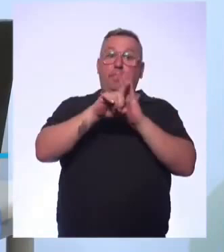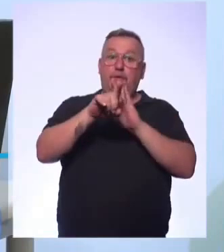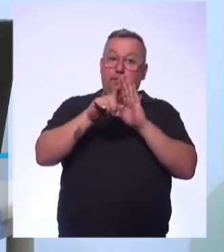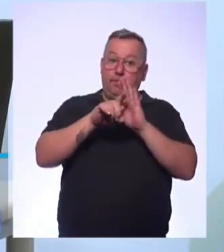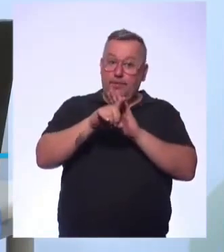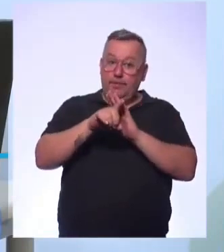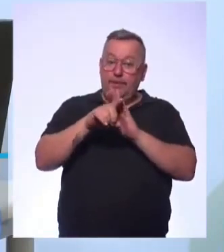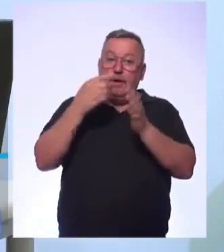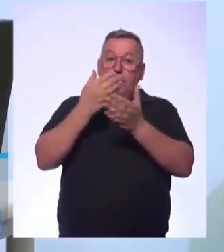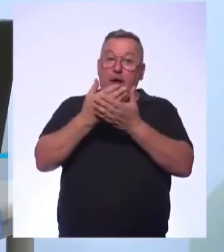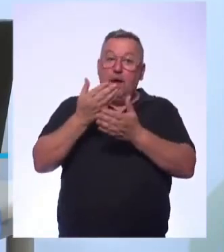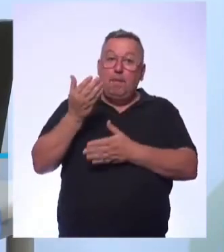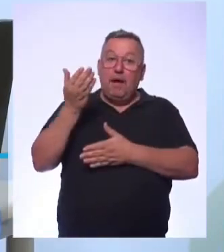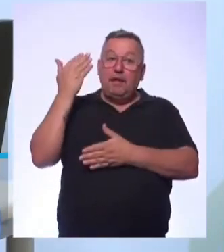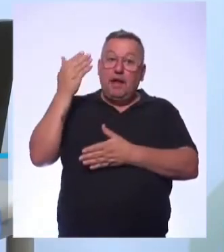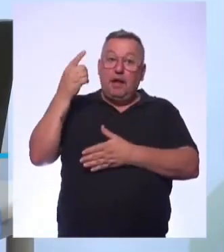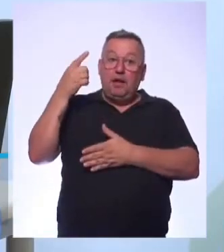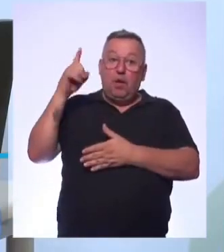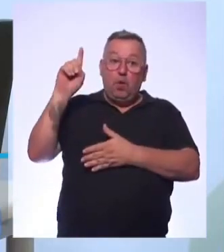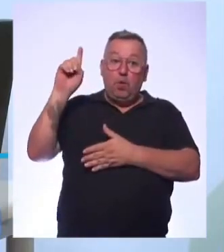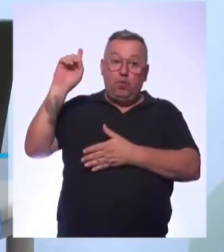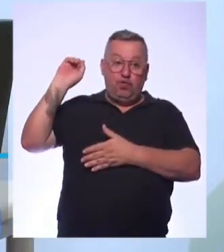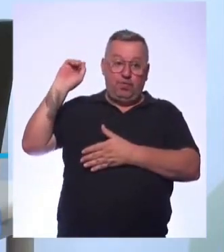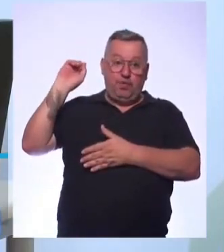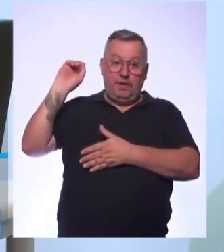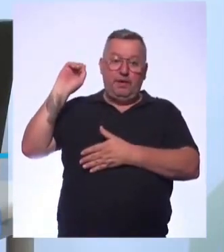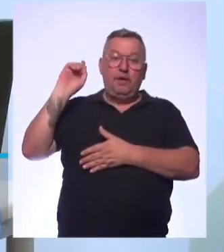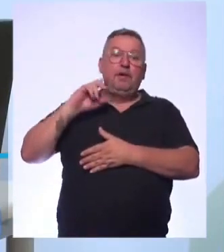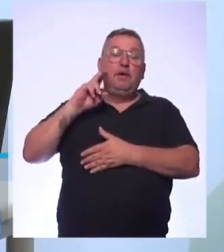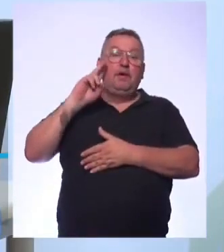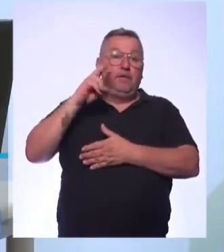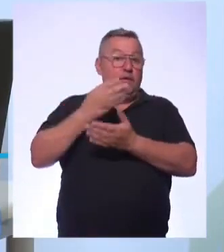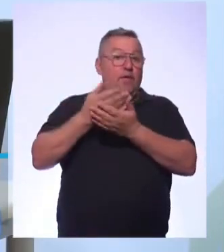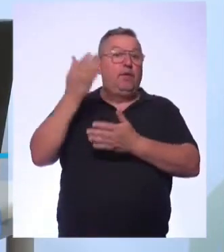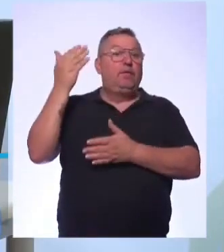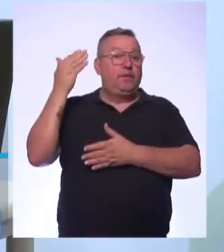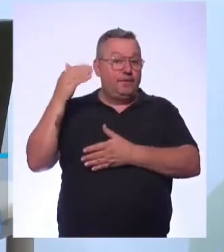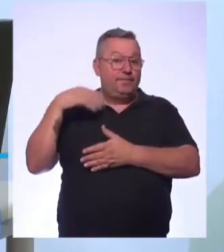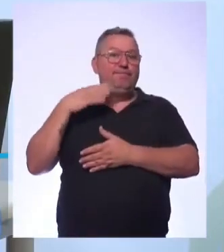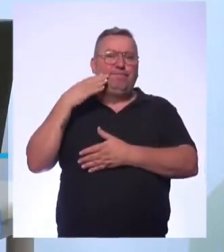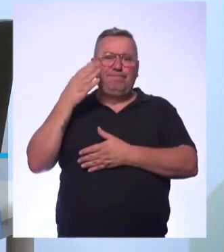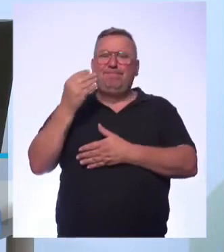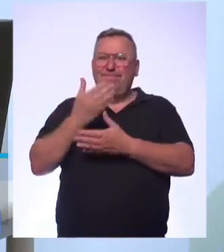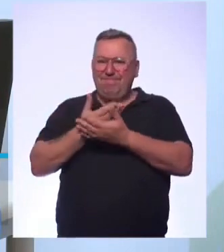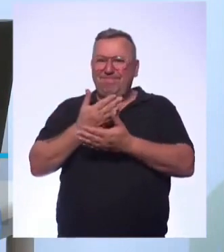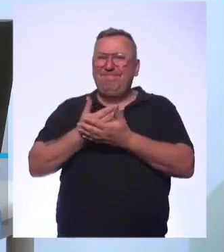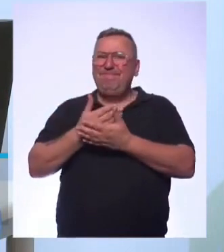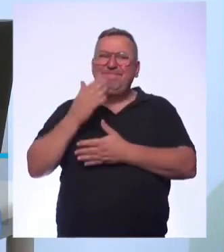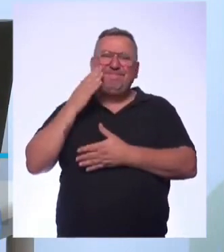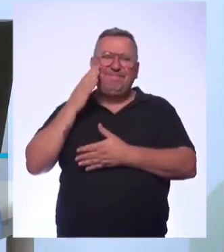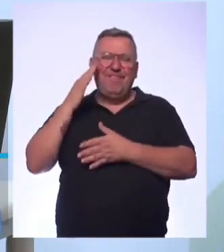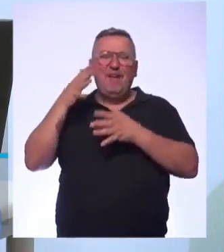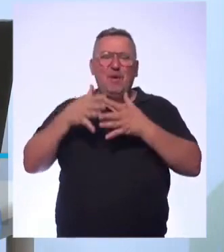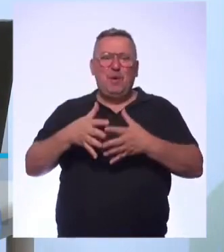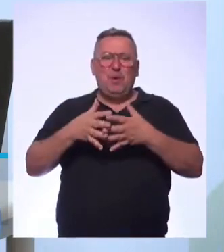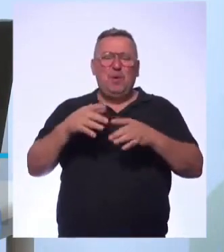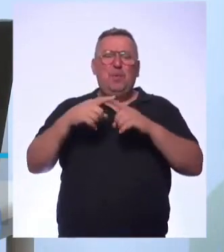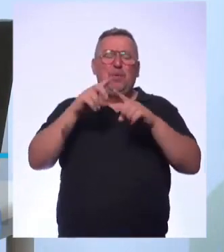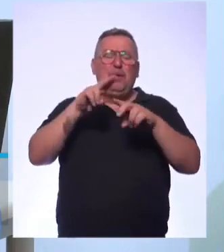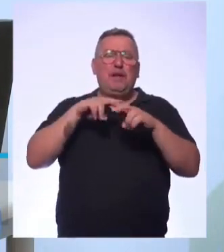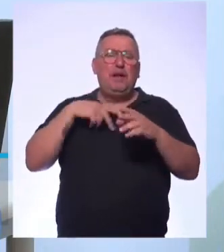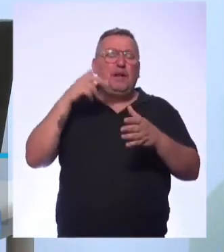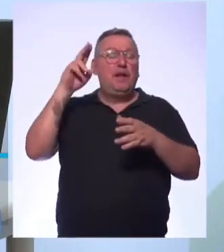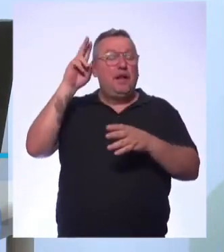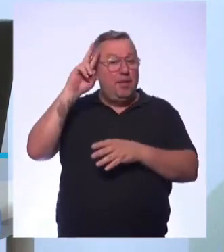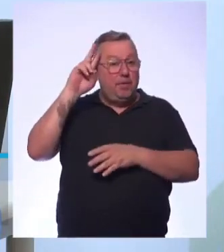coloquei aí na aula passada, né? Então, a gente tem que estar ligadinho na aula passada. Eu sei que é muita aula, né, gente? Às vezes a gente se confunde, por isso que a gente tem que ficar